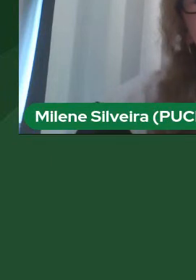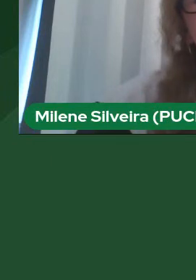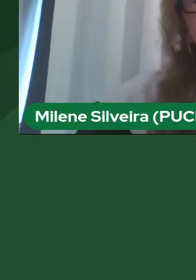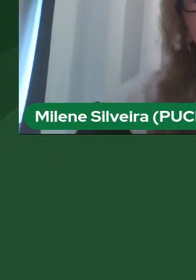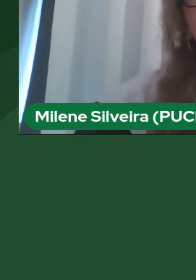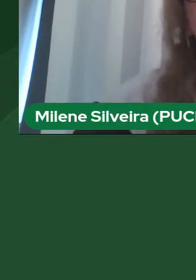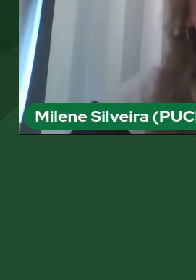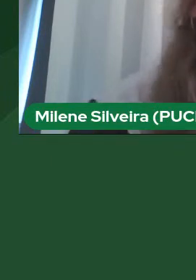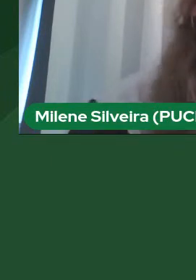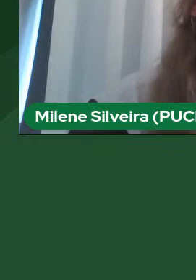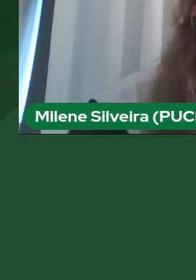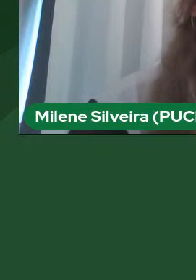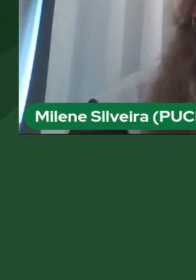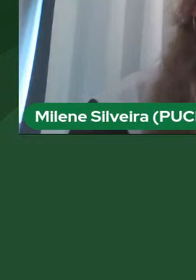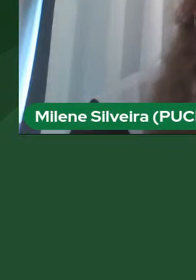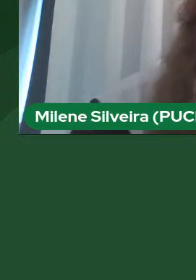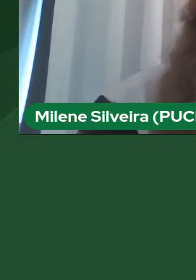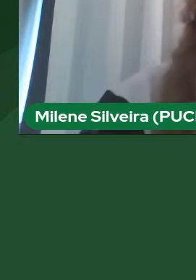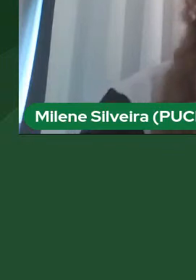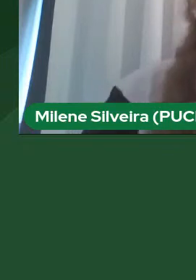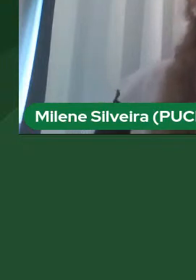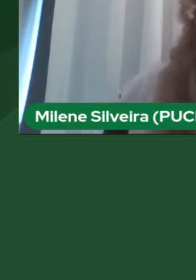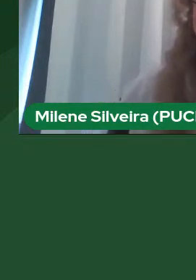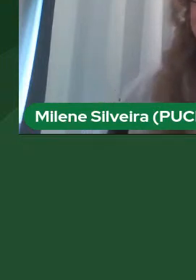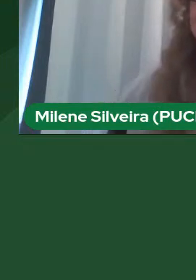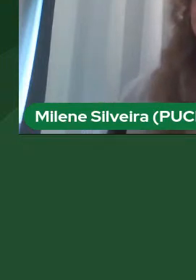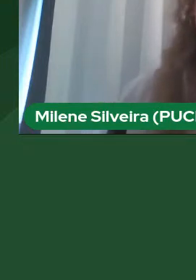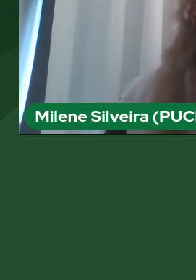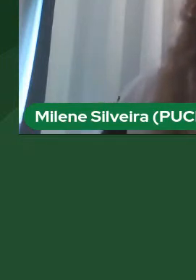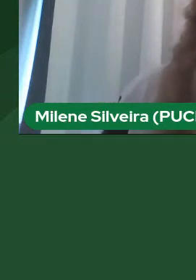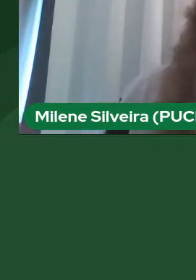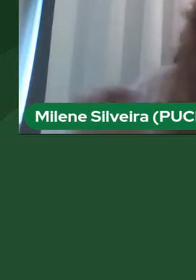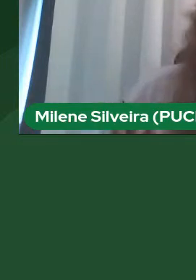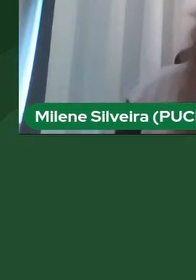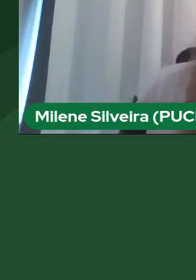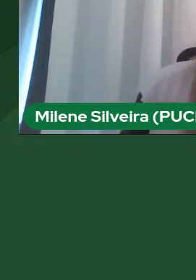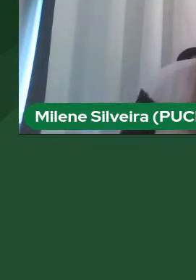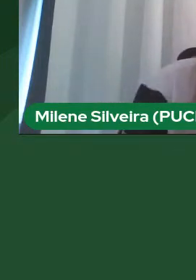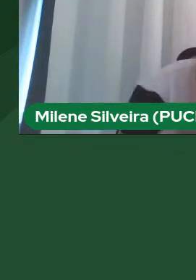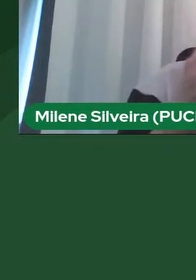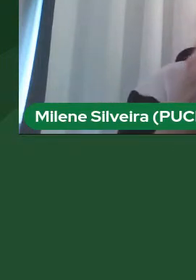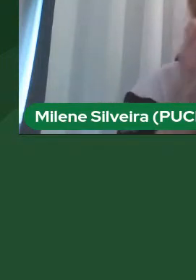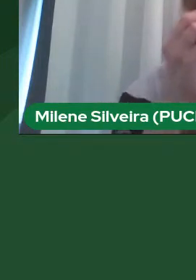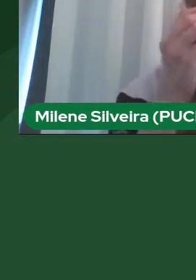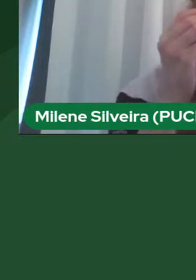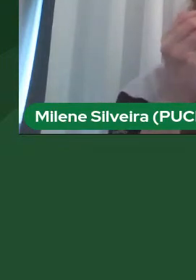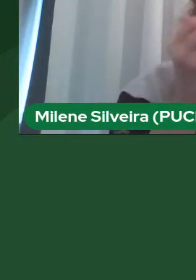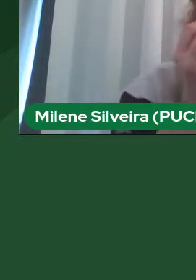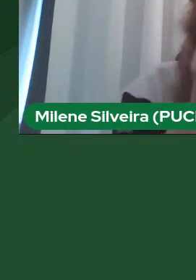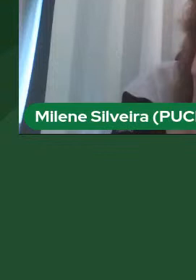toda a diferença para a nossa comunidade. Obrigada, obrigada, obrigada.